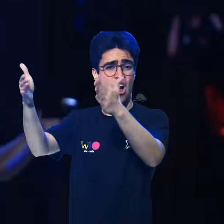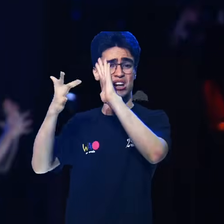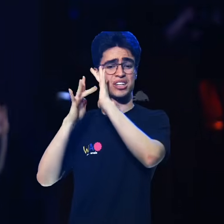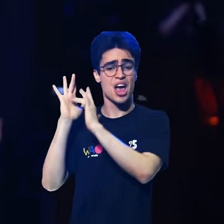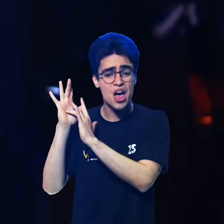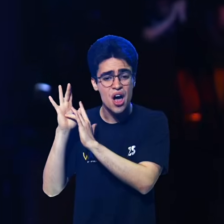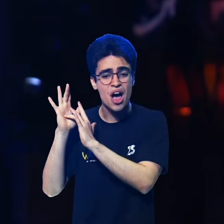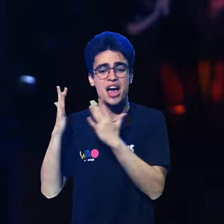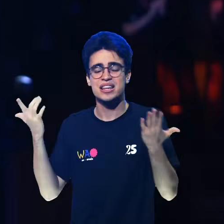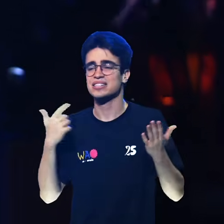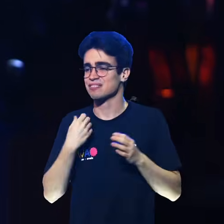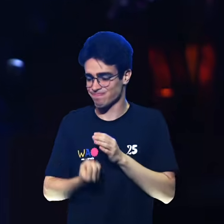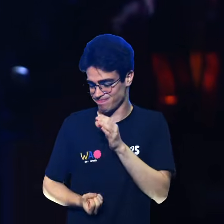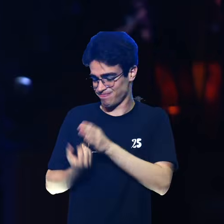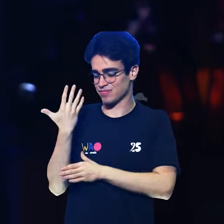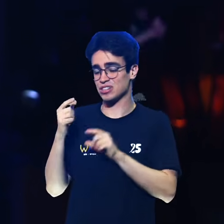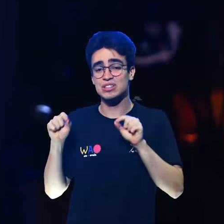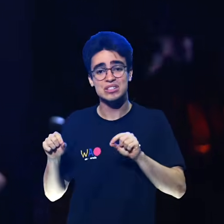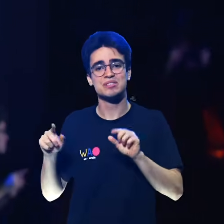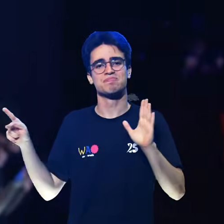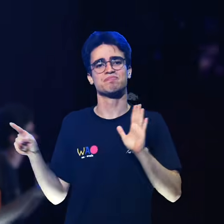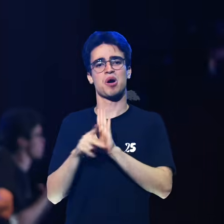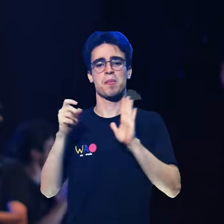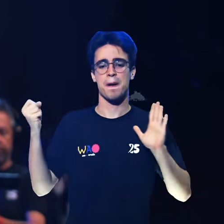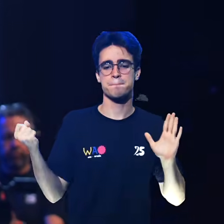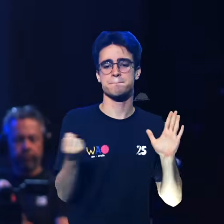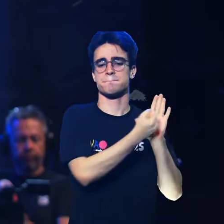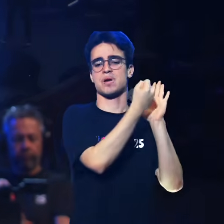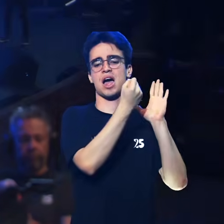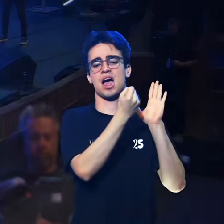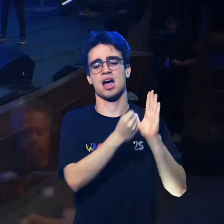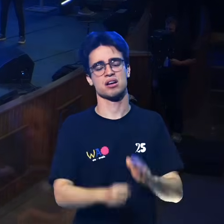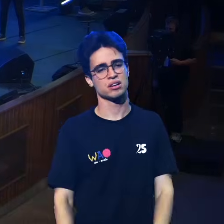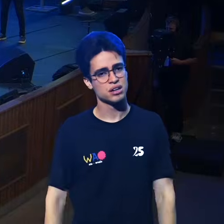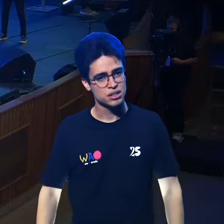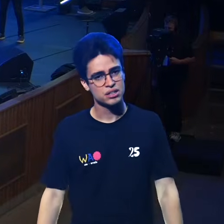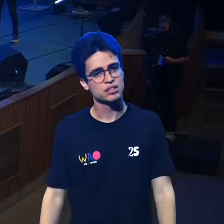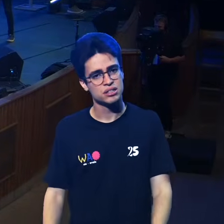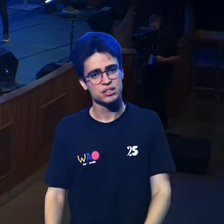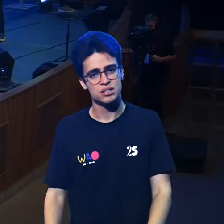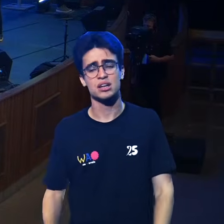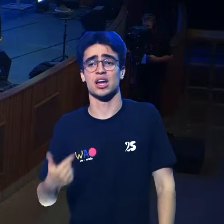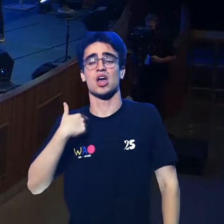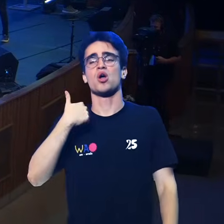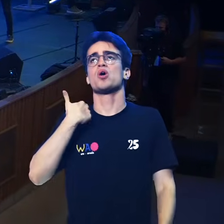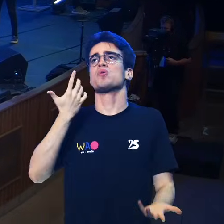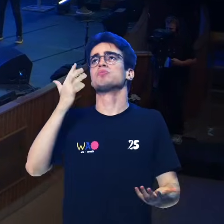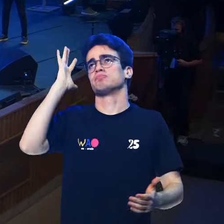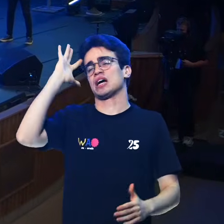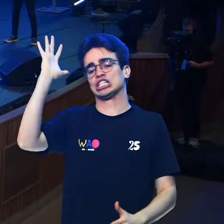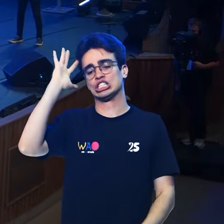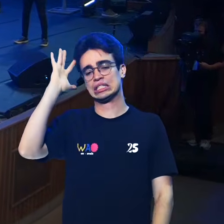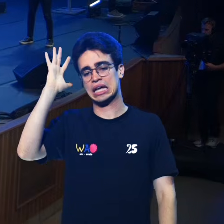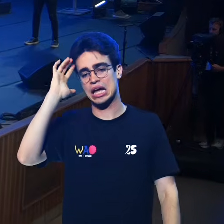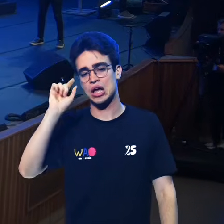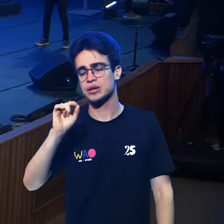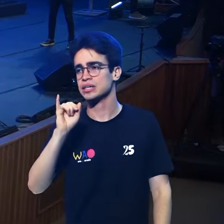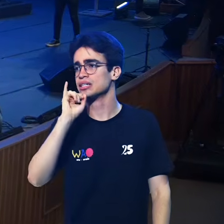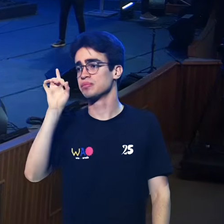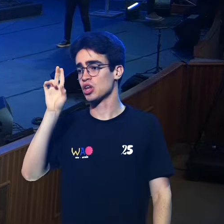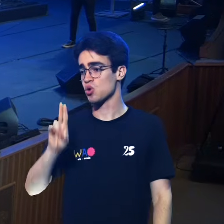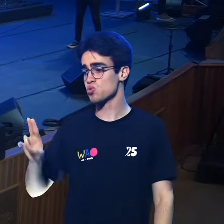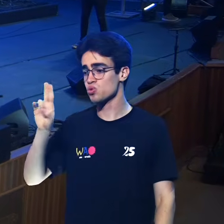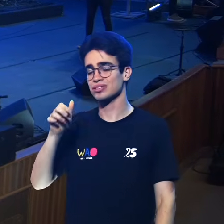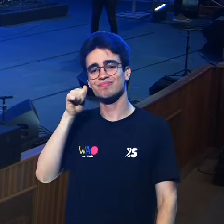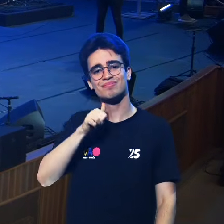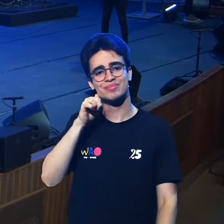está construindo um movimento de legado. Eu fico imaginando, quando Deus usa